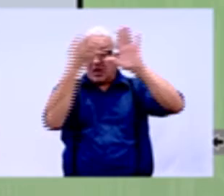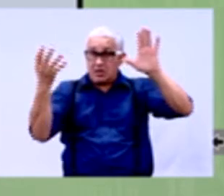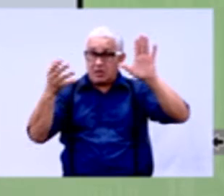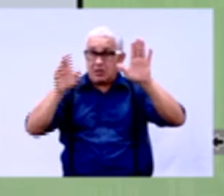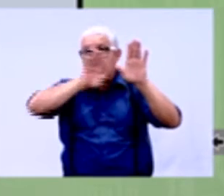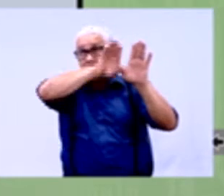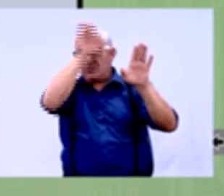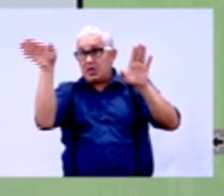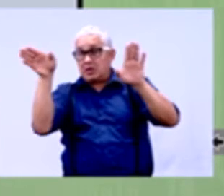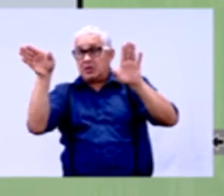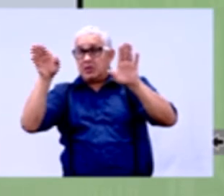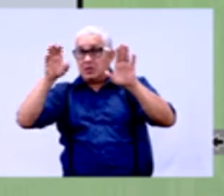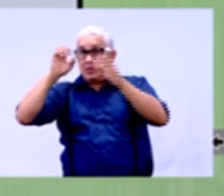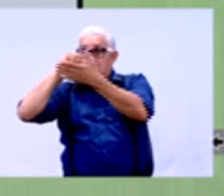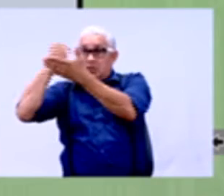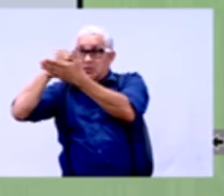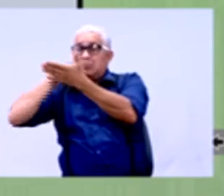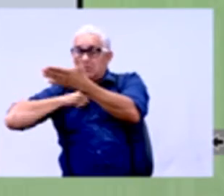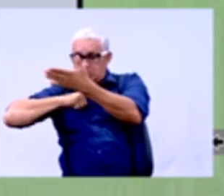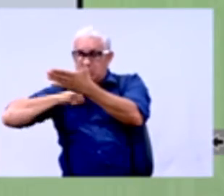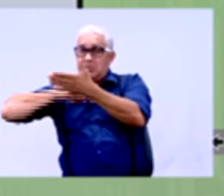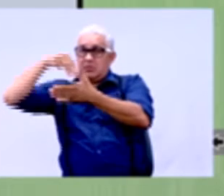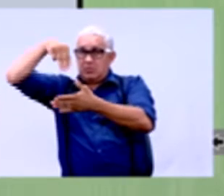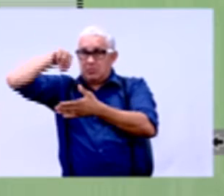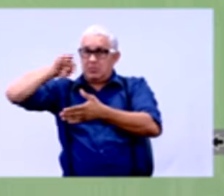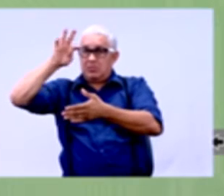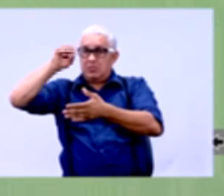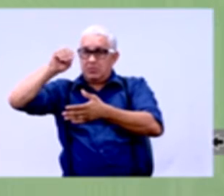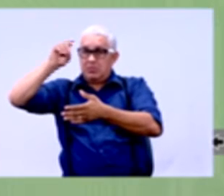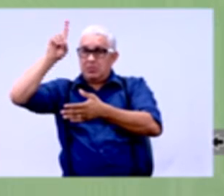O método e seus parâmetros, argumentos.